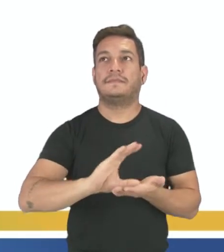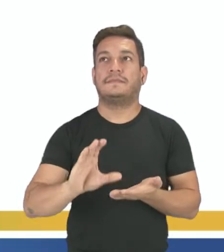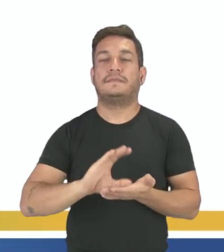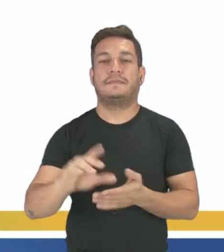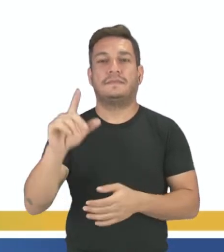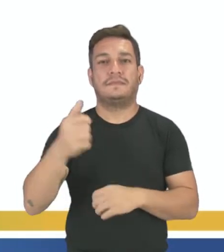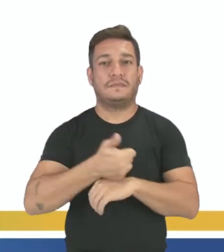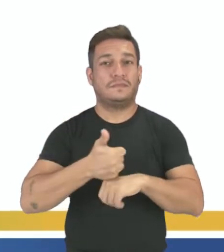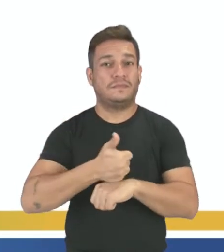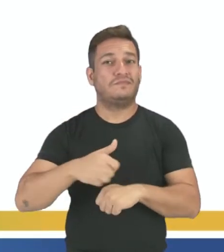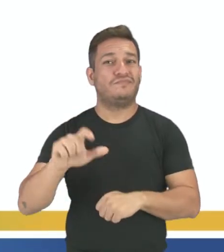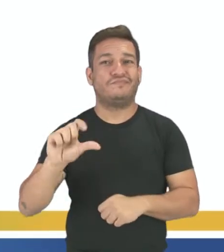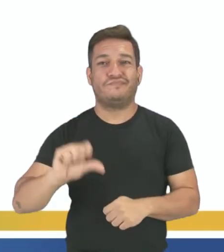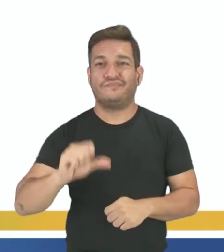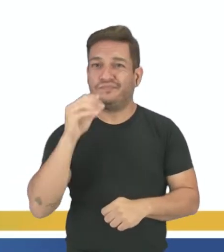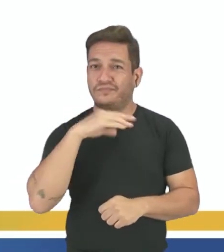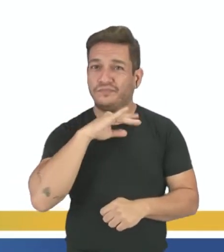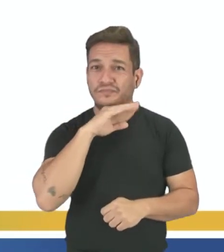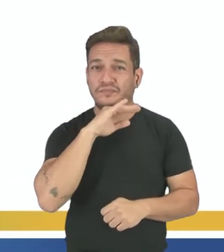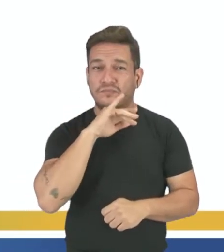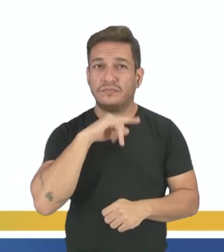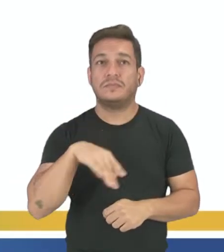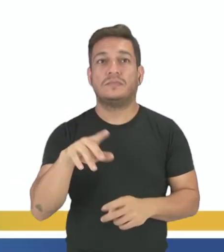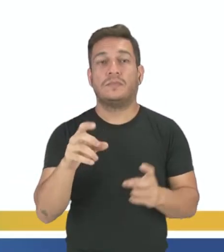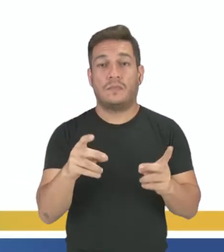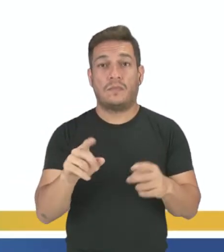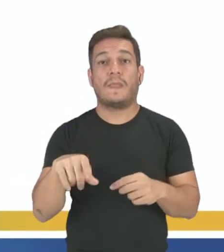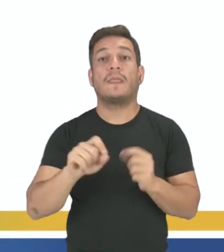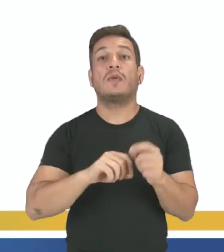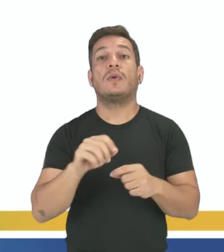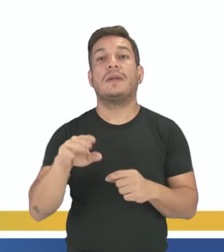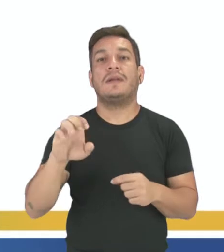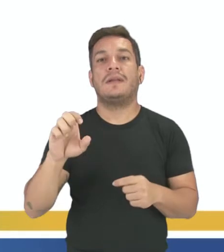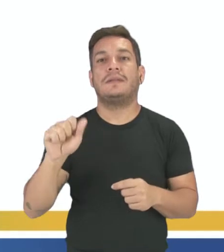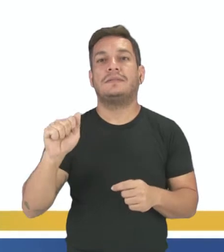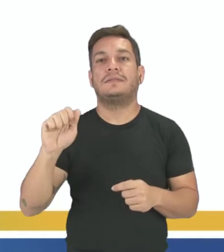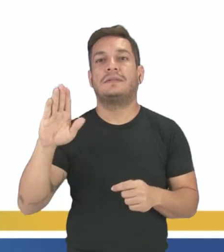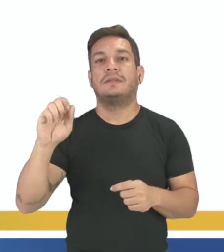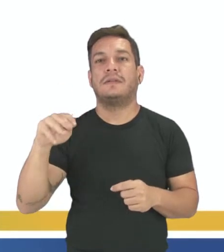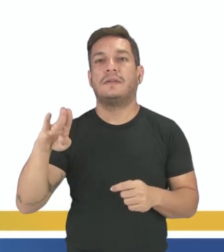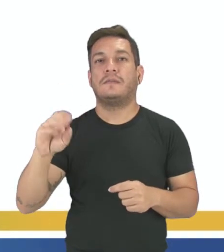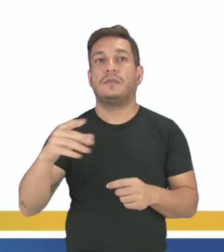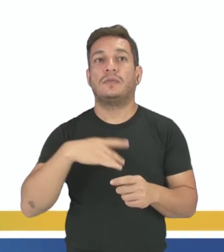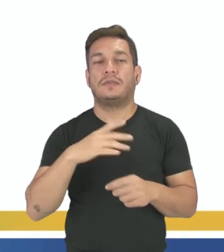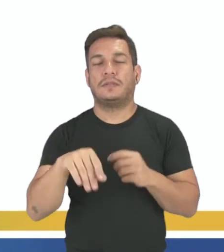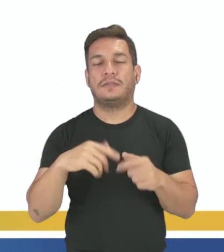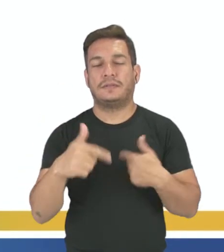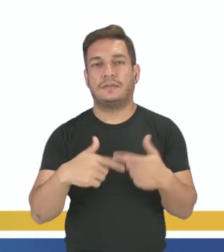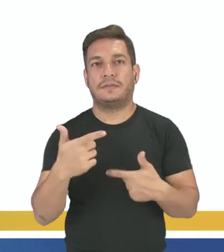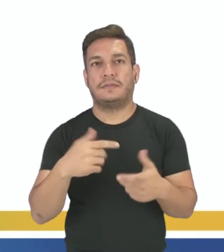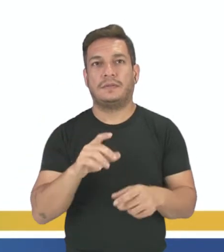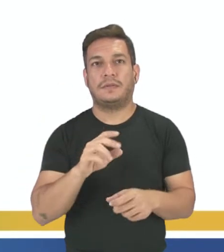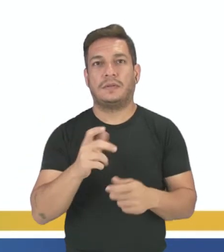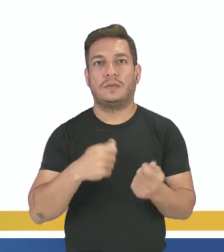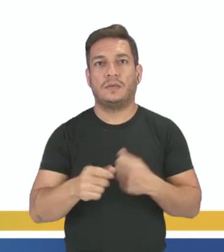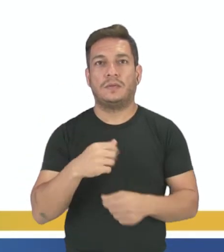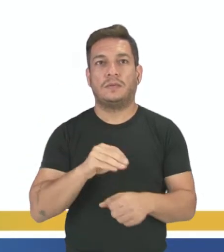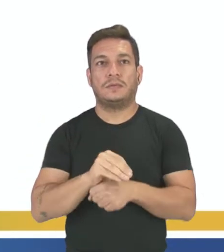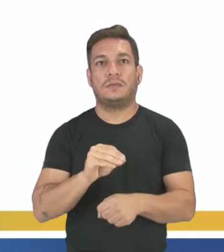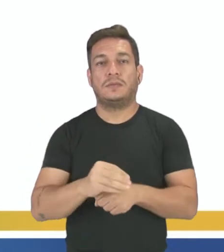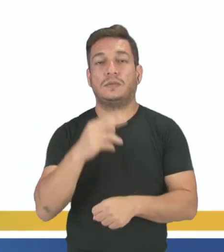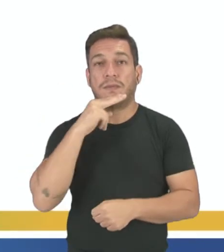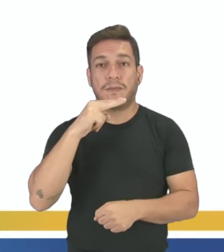baixa qualidade. Esse comércio era chamado de escambo. E a atividade econômica que efetivou a colonização brasileira foi o cultivo